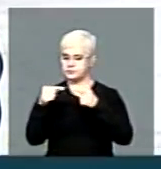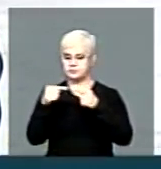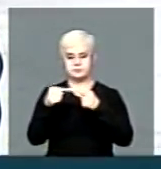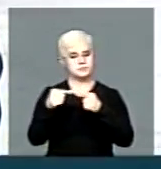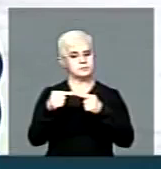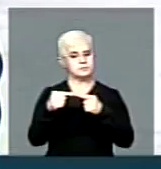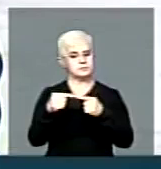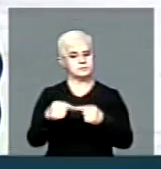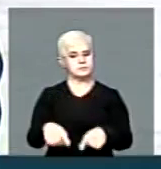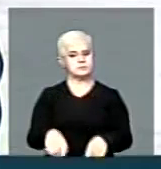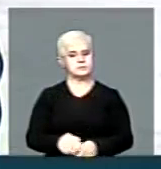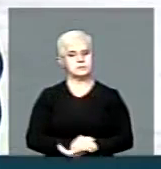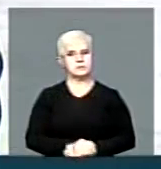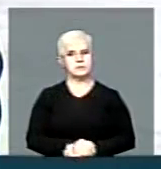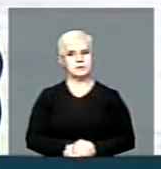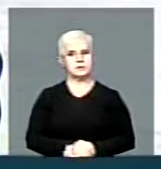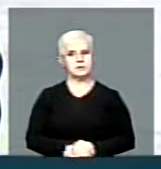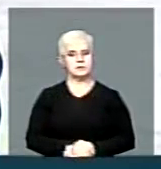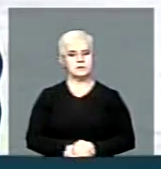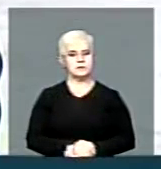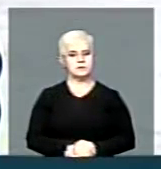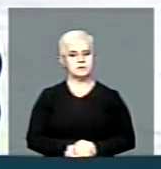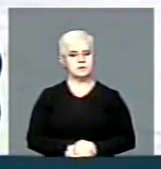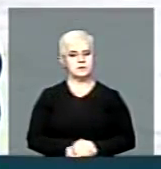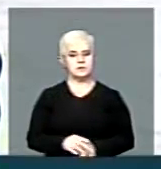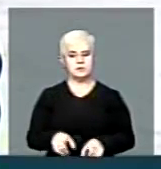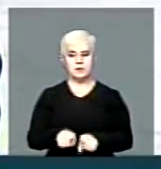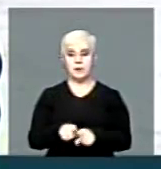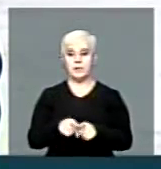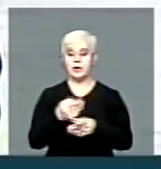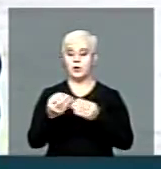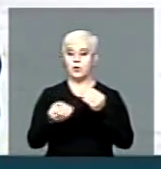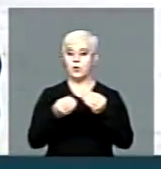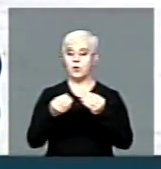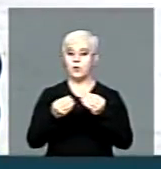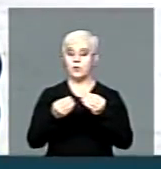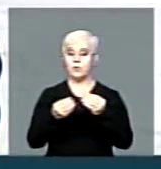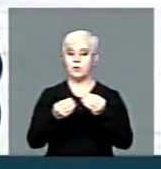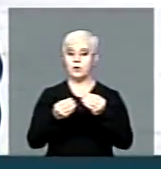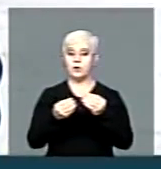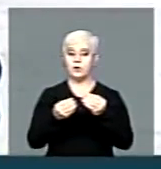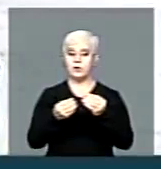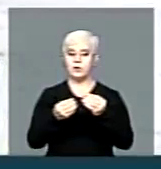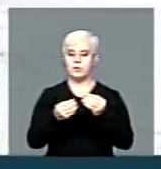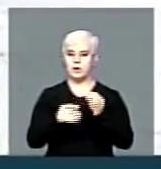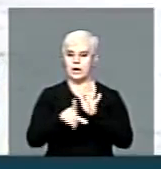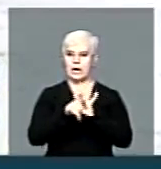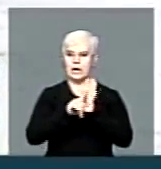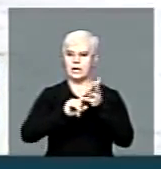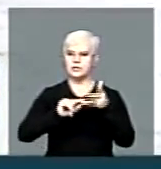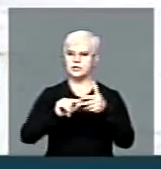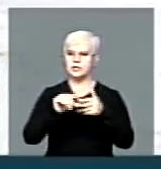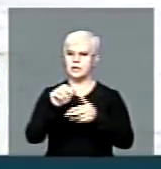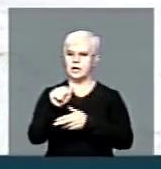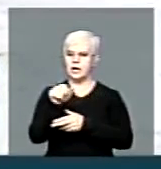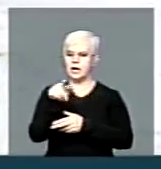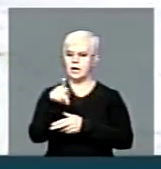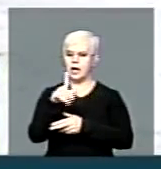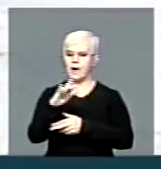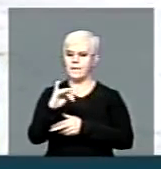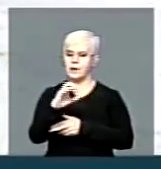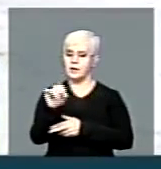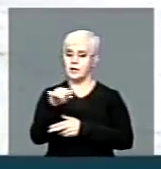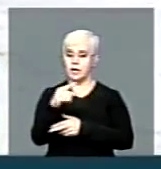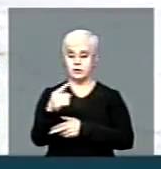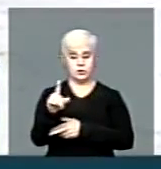e não da legislação propriamente, da aplicabilidade dos dispositivos legais vigorantes. Eu quero